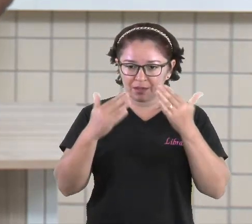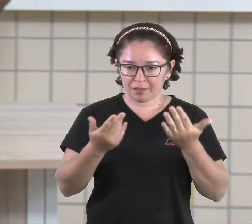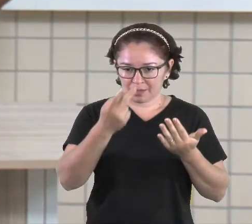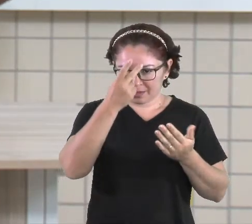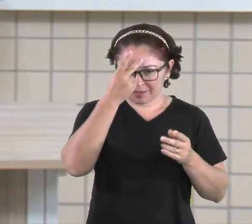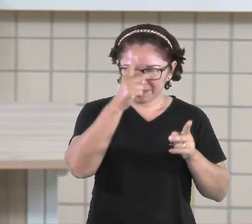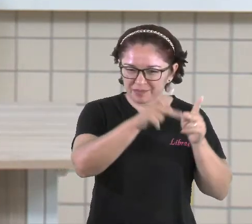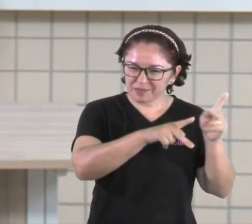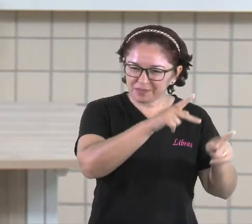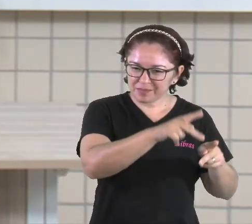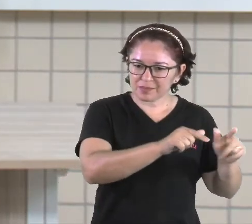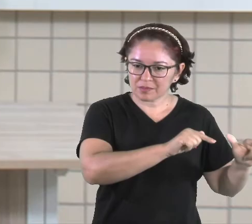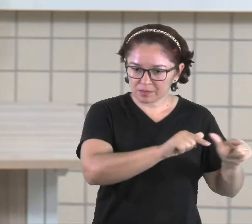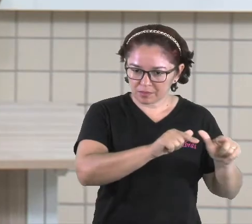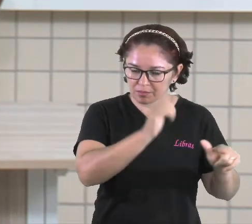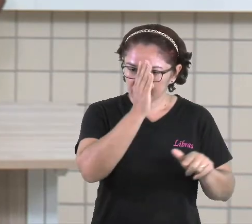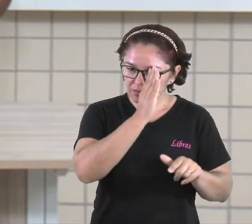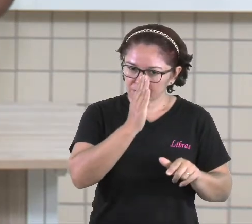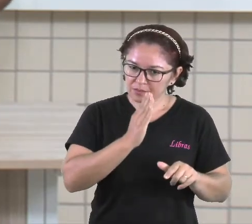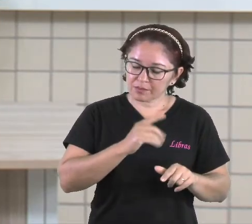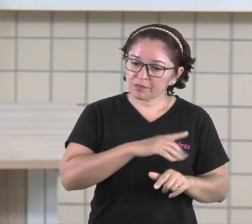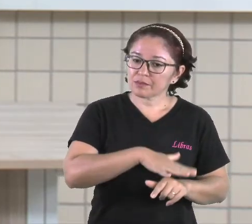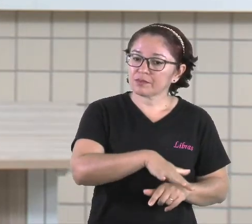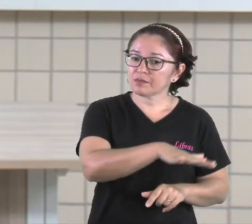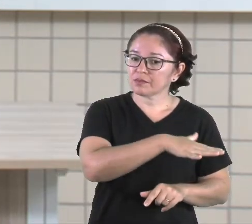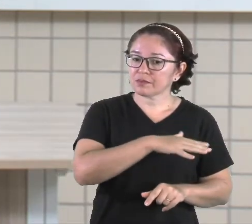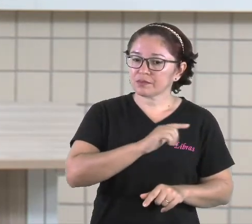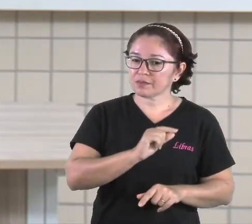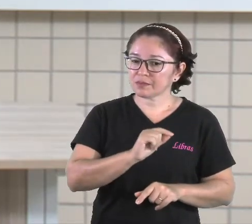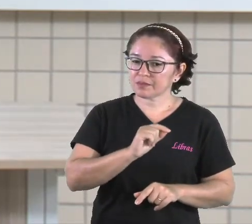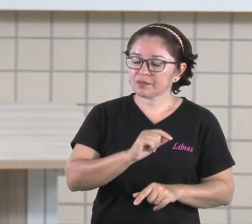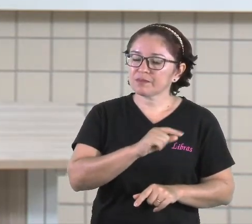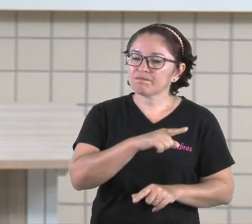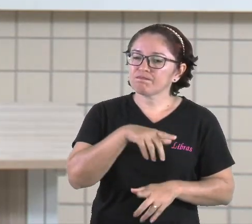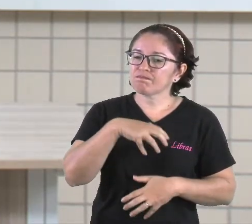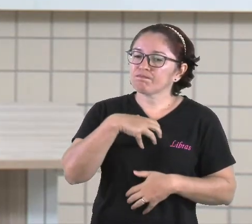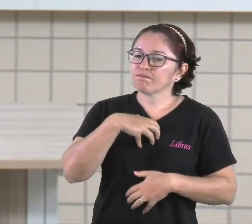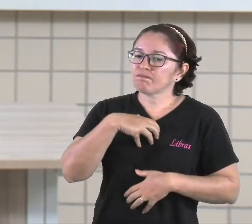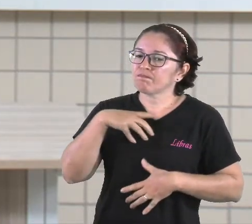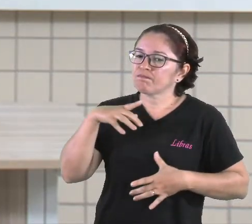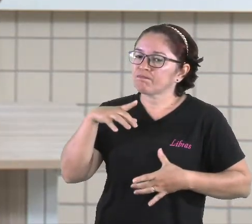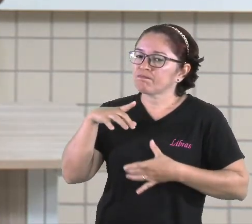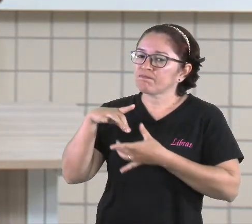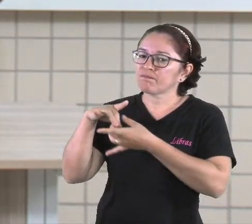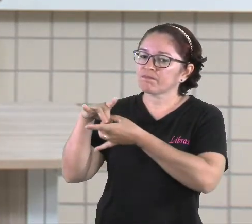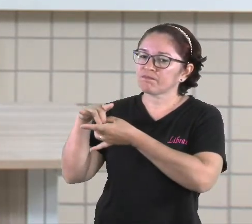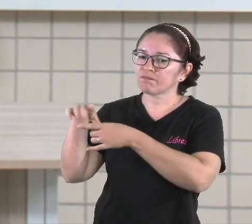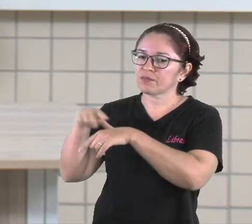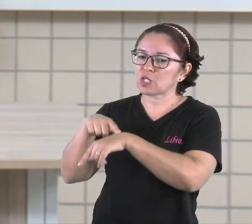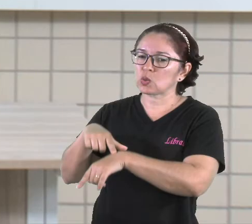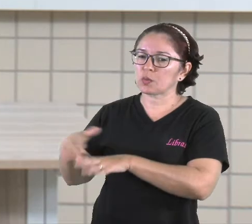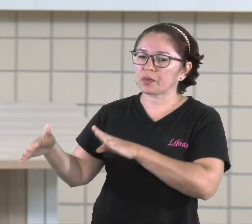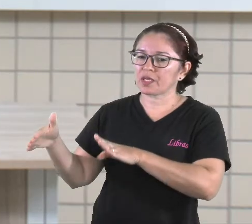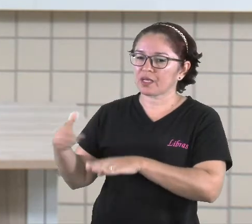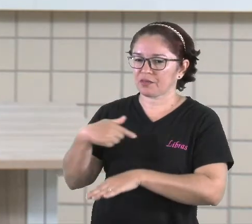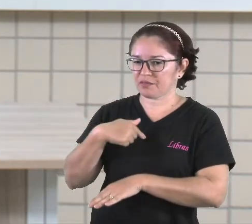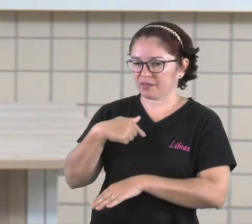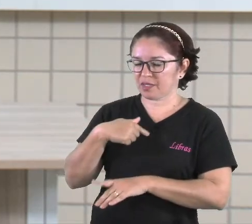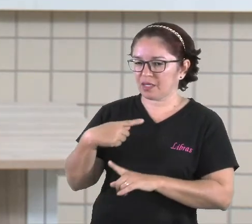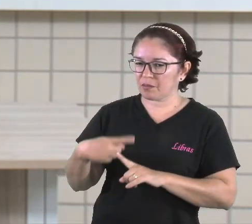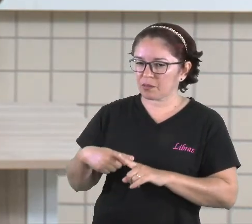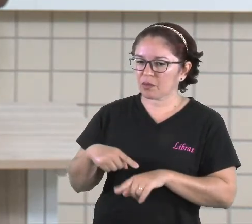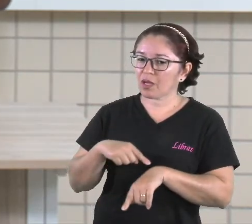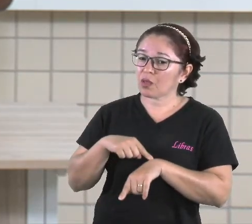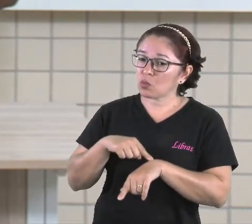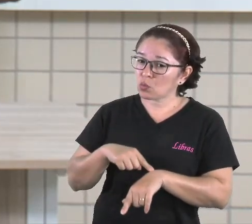trabalhadores brasileiros, de certo modo, têm essa ligação direta com a Era Vargas, porque foi no momento da